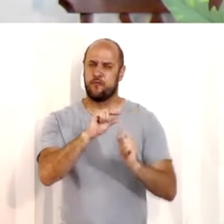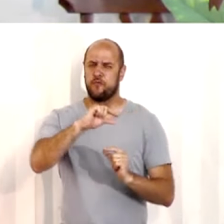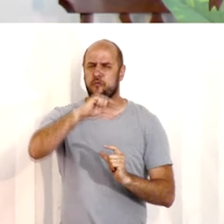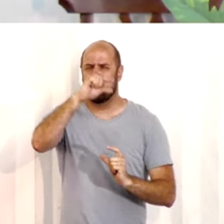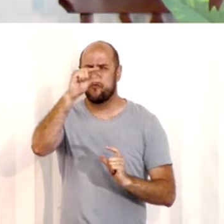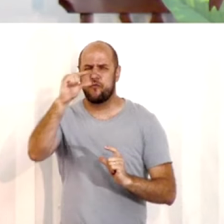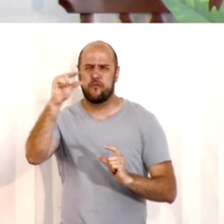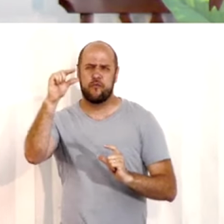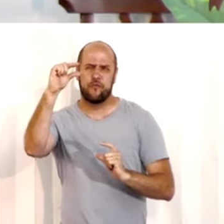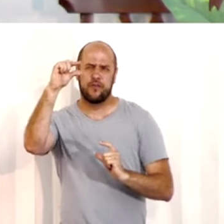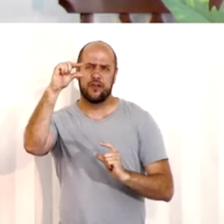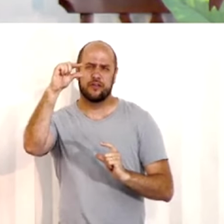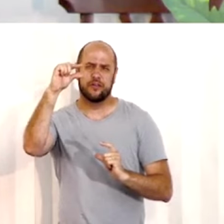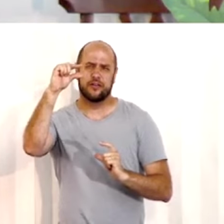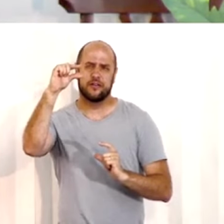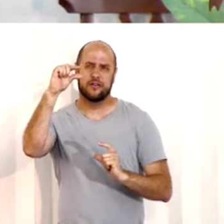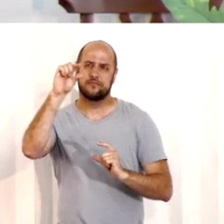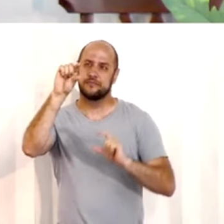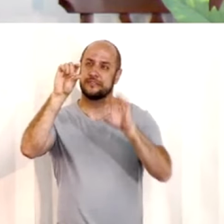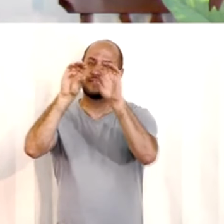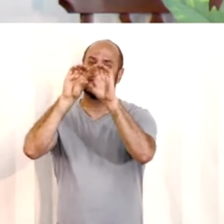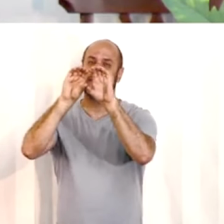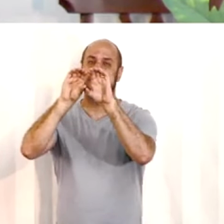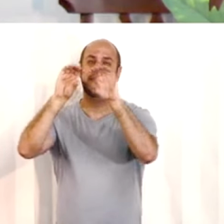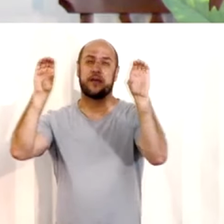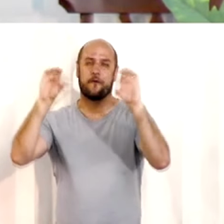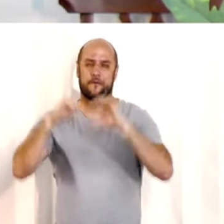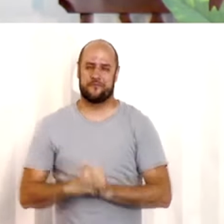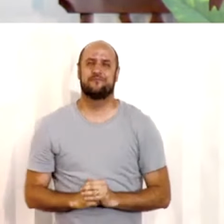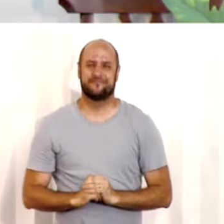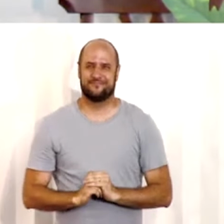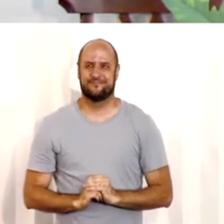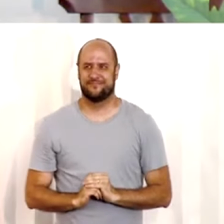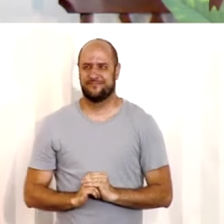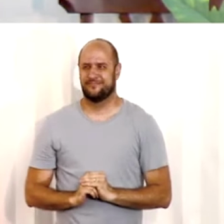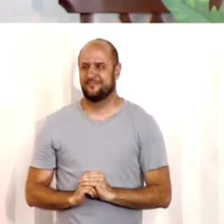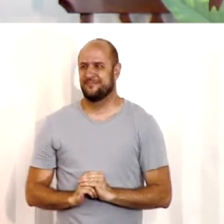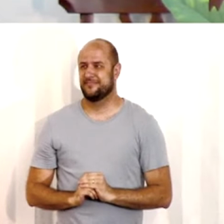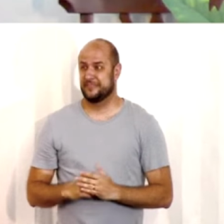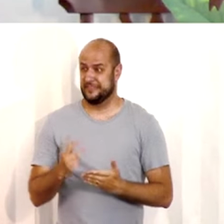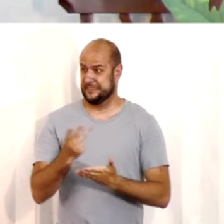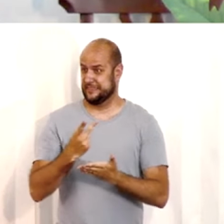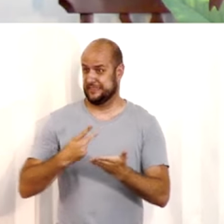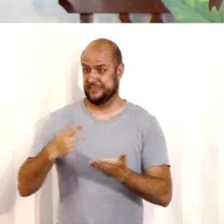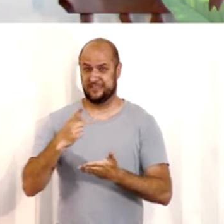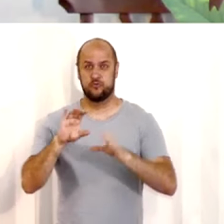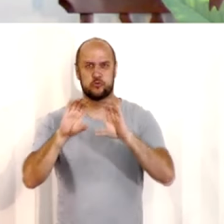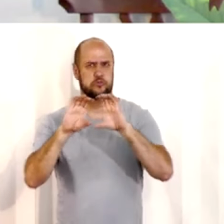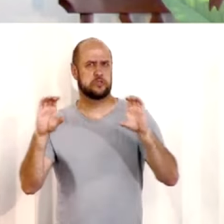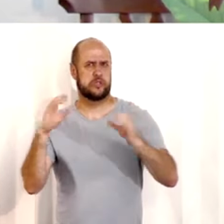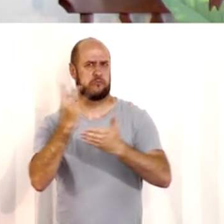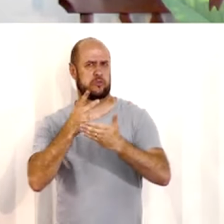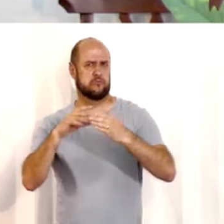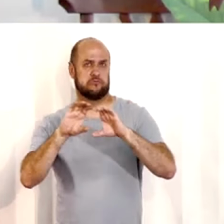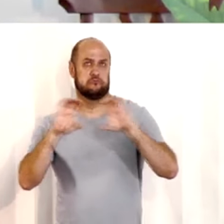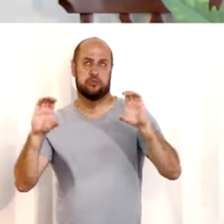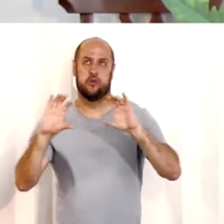final do caminho, o céu. As crianças são sempre muito hábeis em desenhar o céu. Vão desenhar o céu